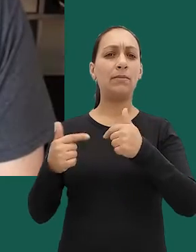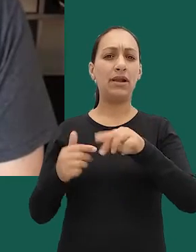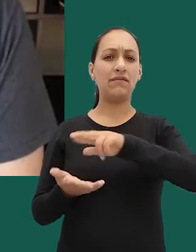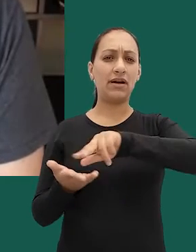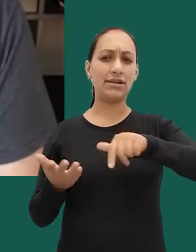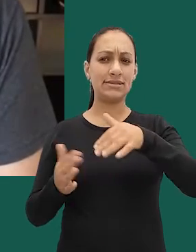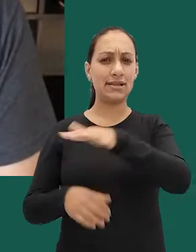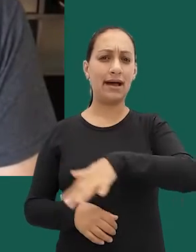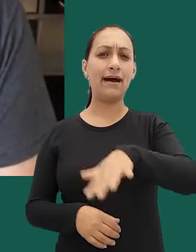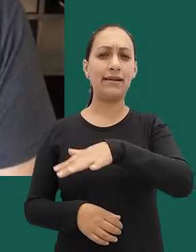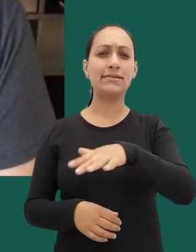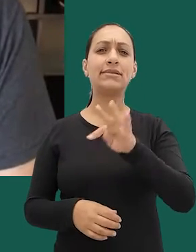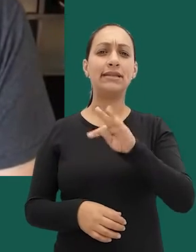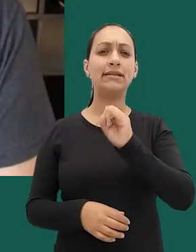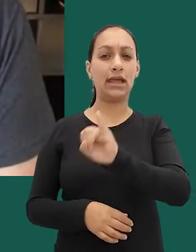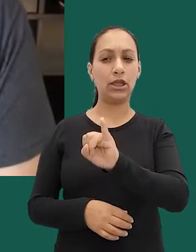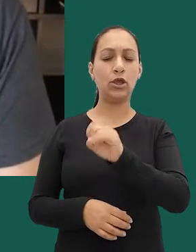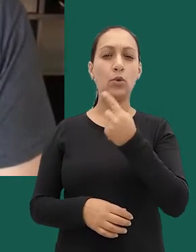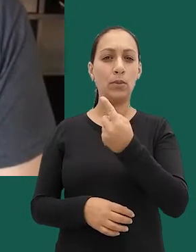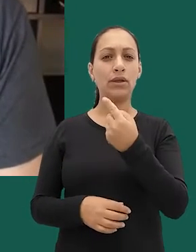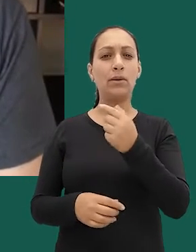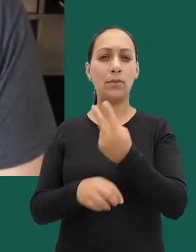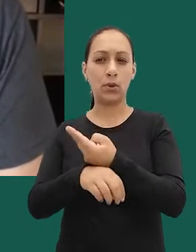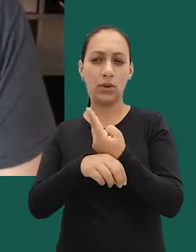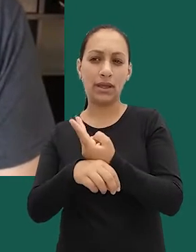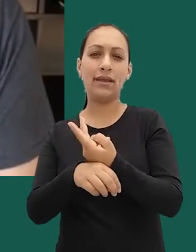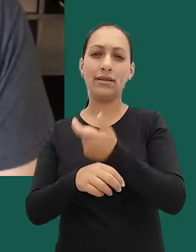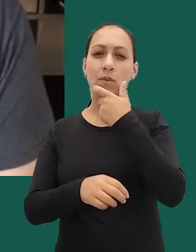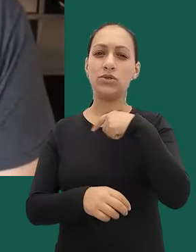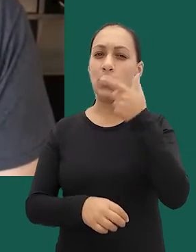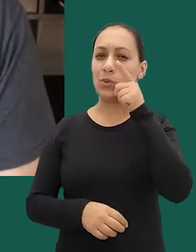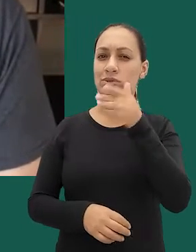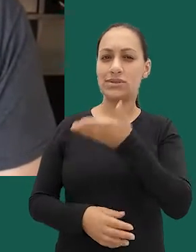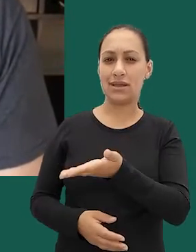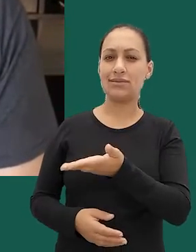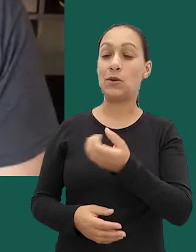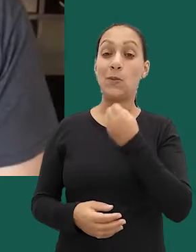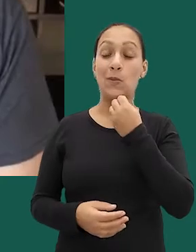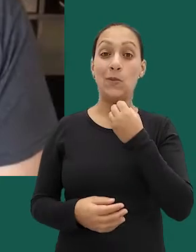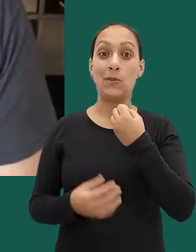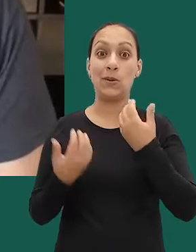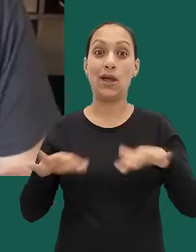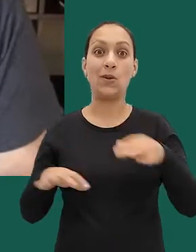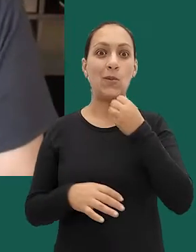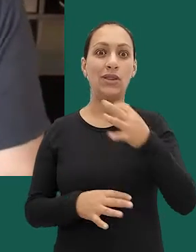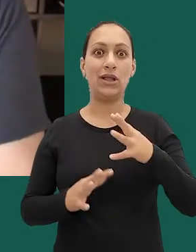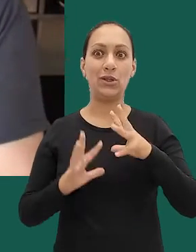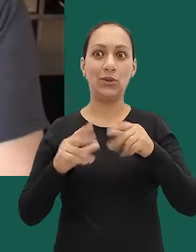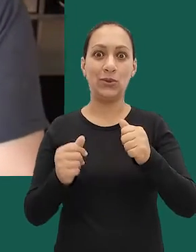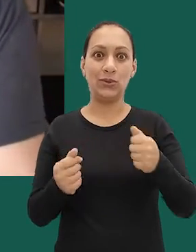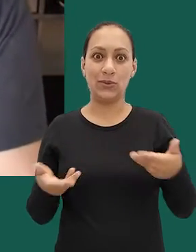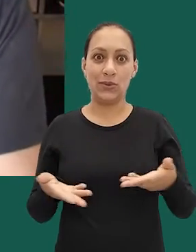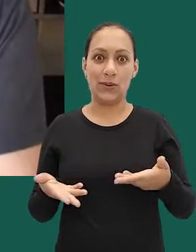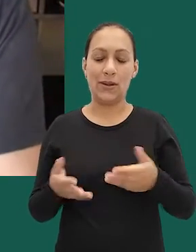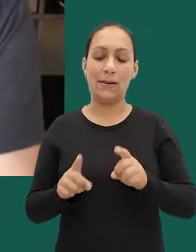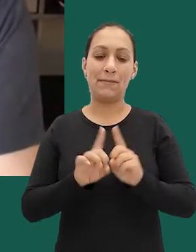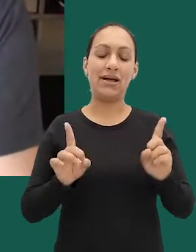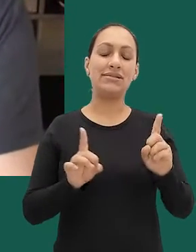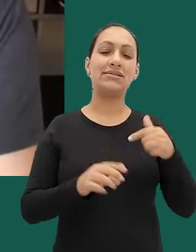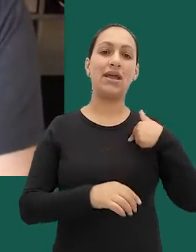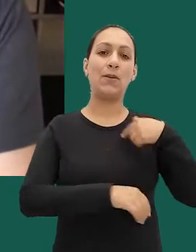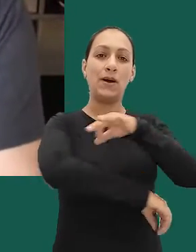consigo fazer isso e acabou dando mais que certo. Não tem muito para contar ainda, não quero dizer tudo ao mesmo tempo. E hoje eu sou arquiteto de